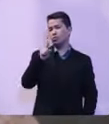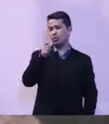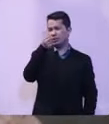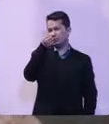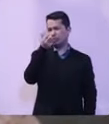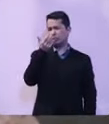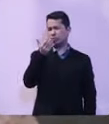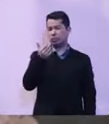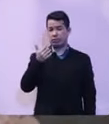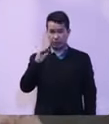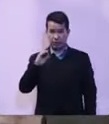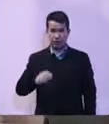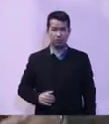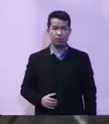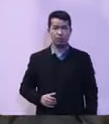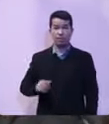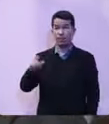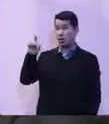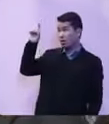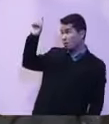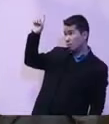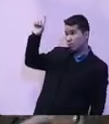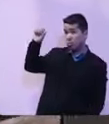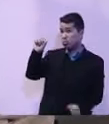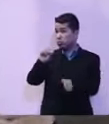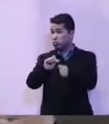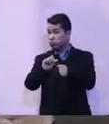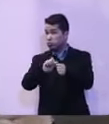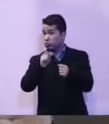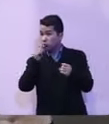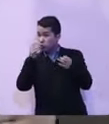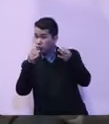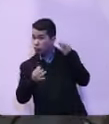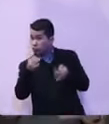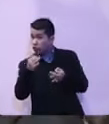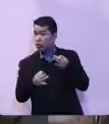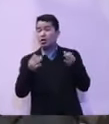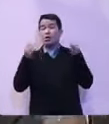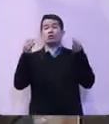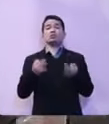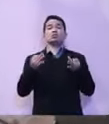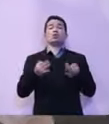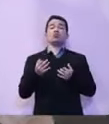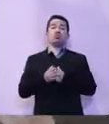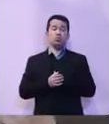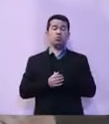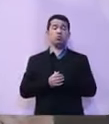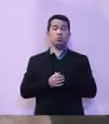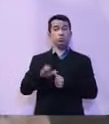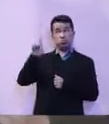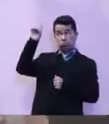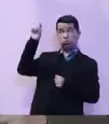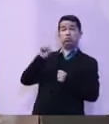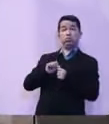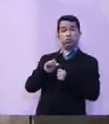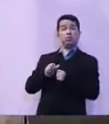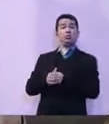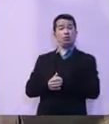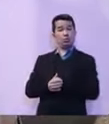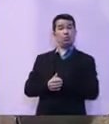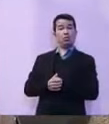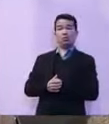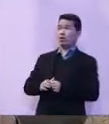o que é justo. E ele diz que esse julgamento é justo. Deus fará o que é justo. Ele